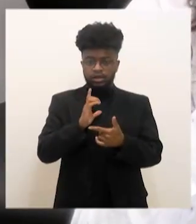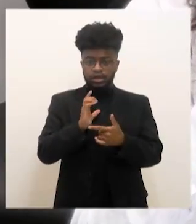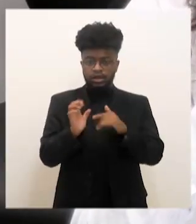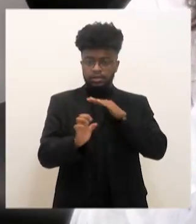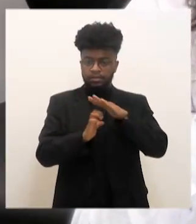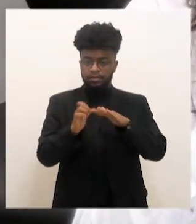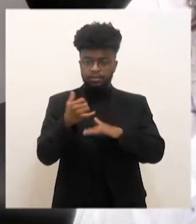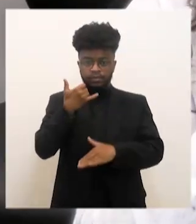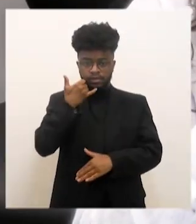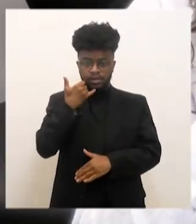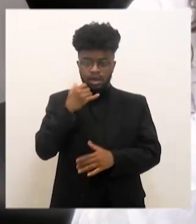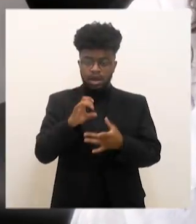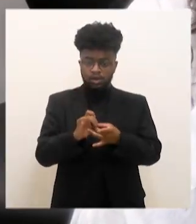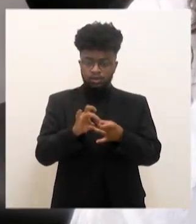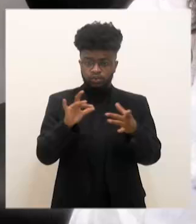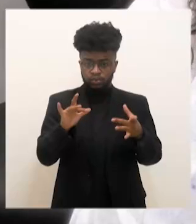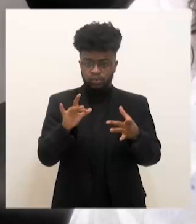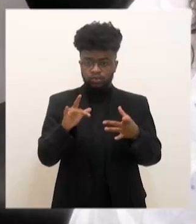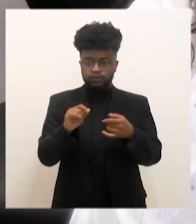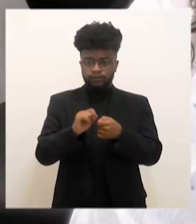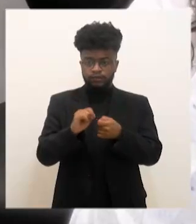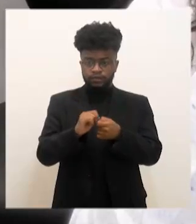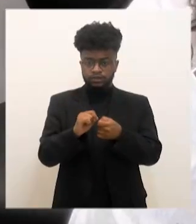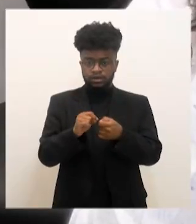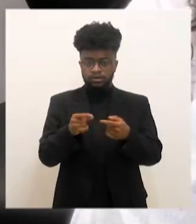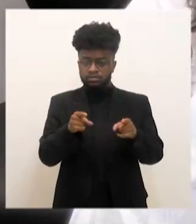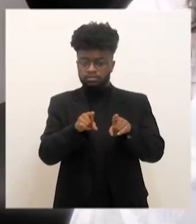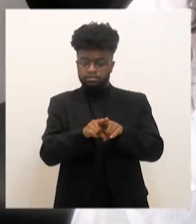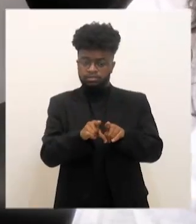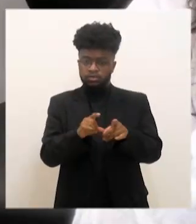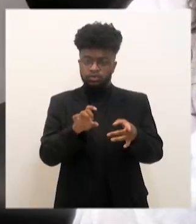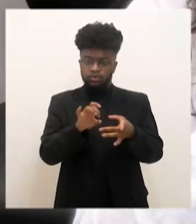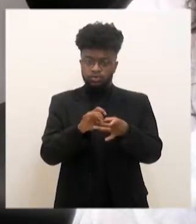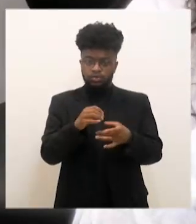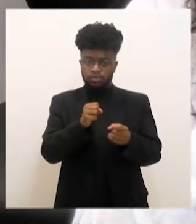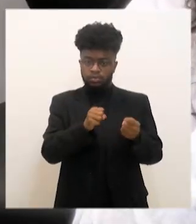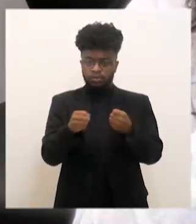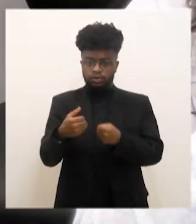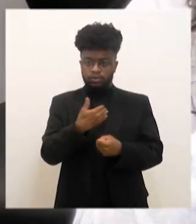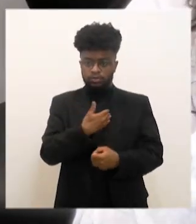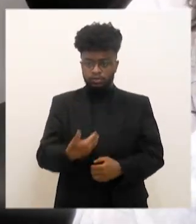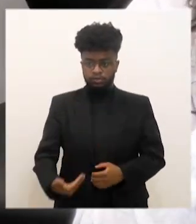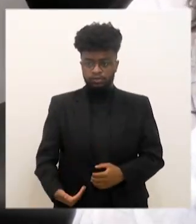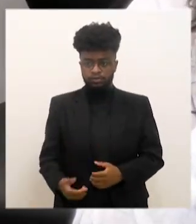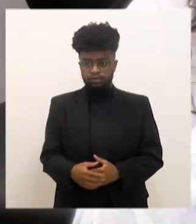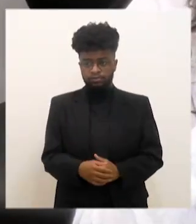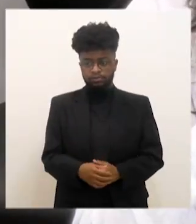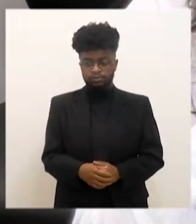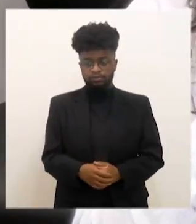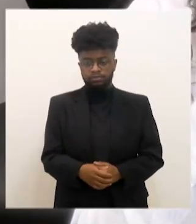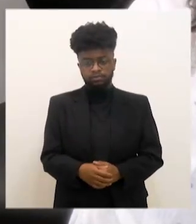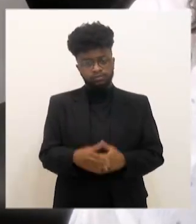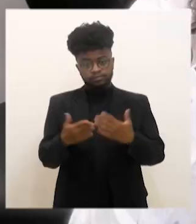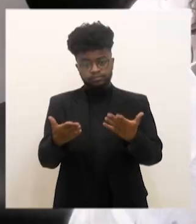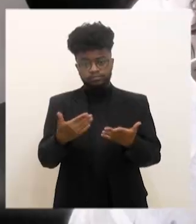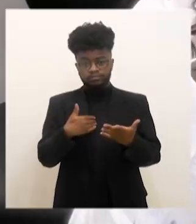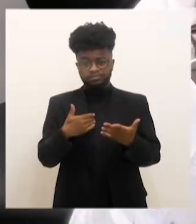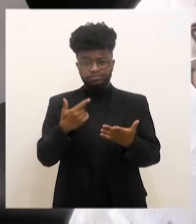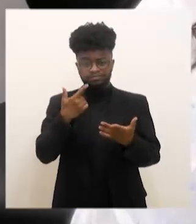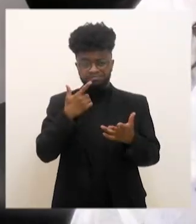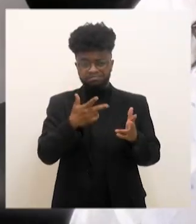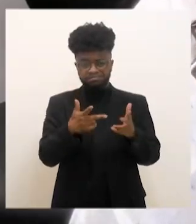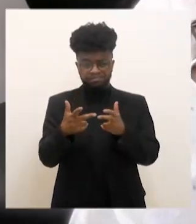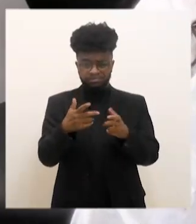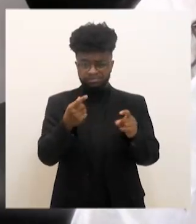estão autorizadas a celebrar convênios com o poder público. E aí eu estou vendo uma certa